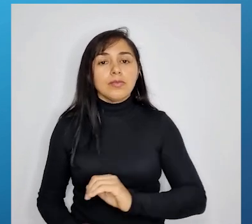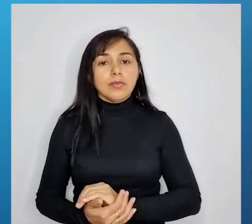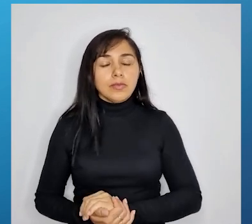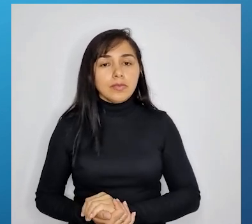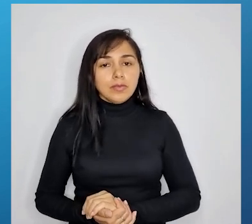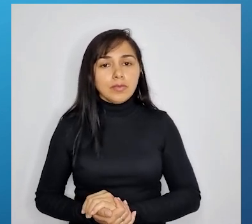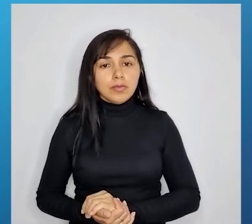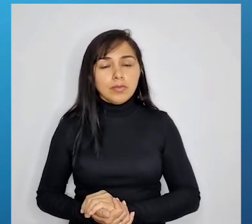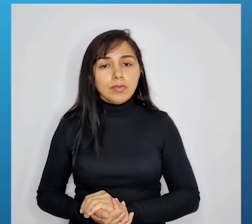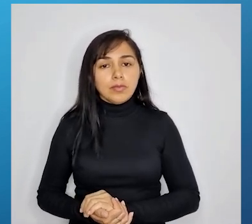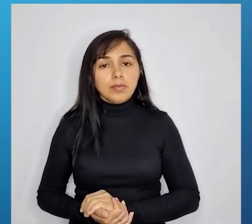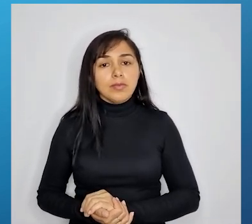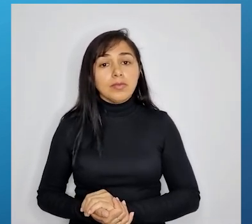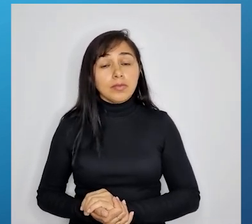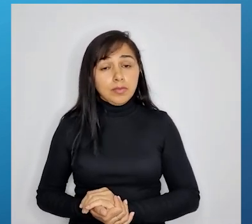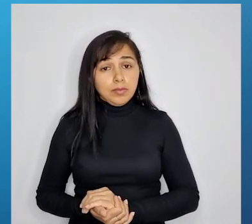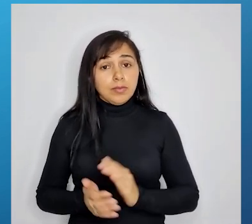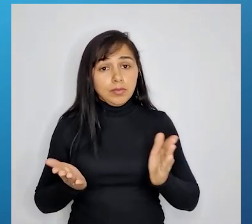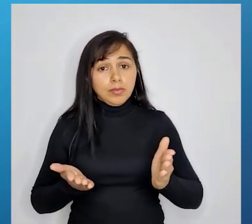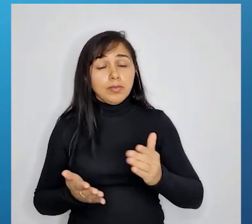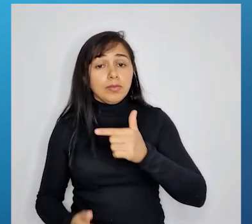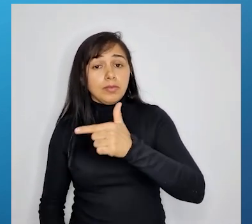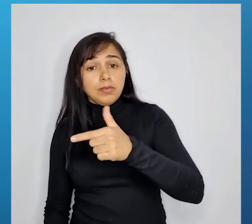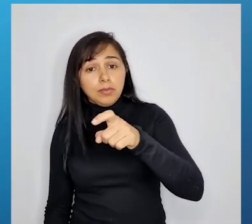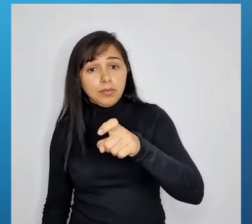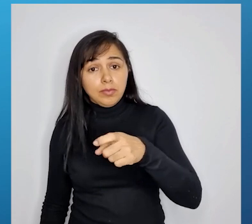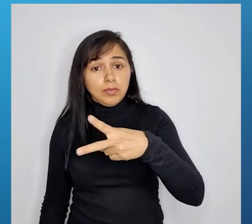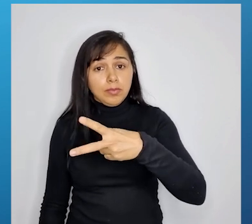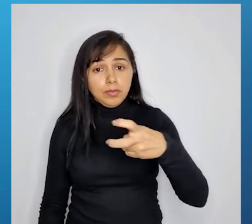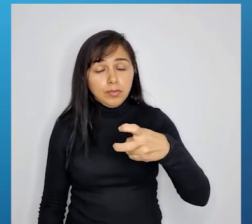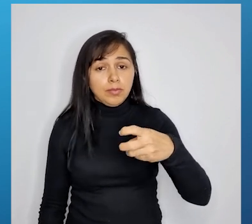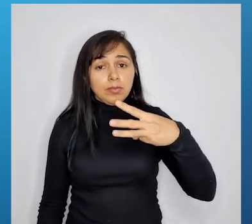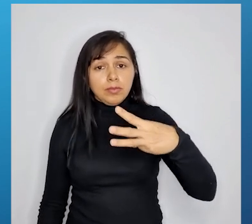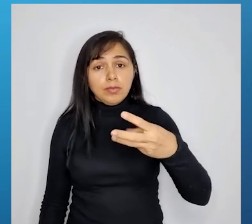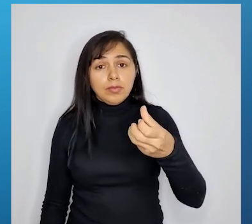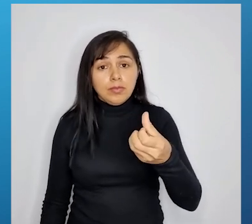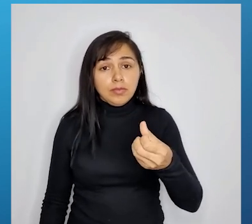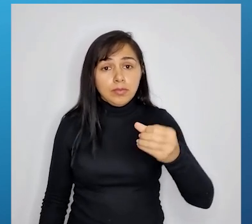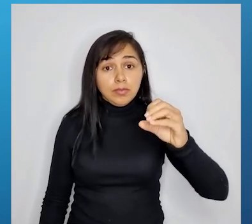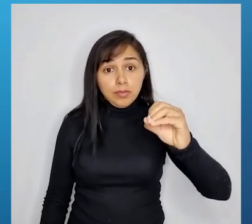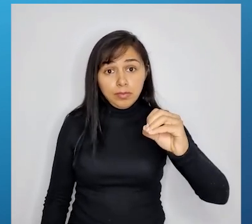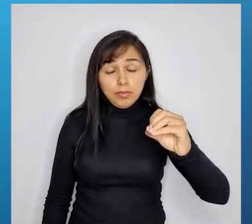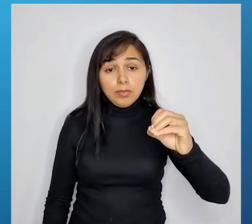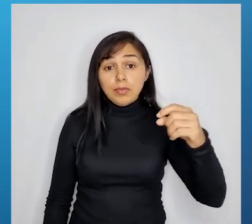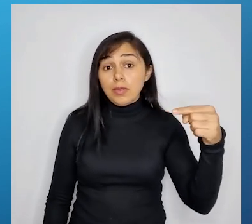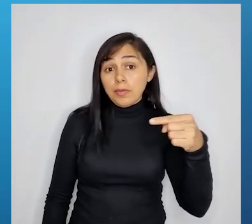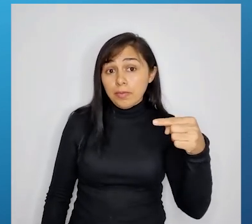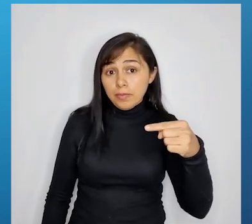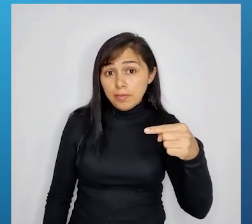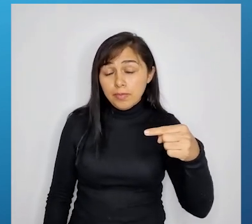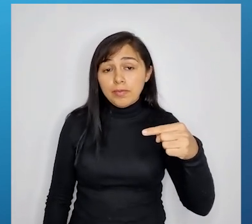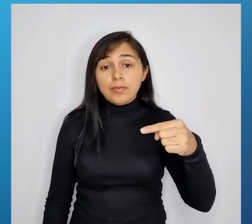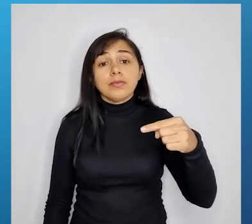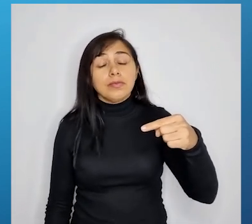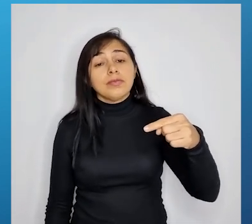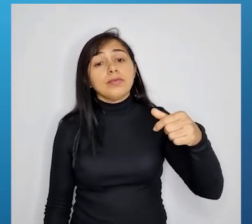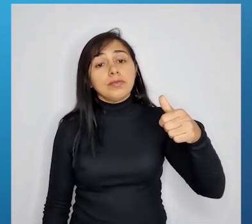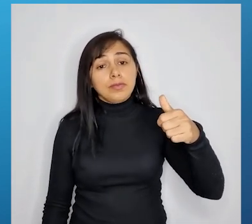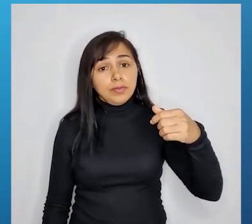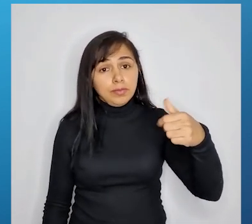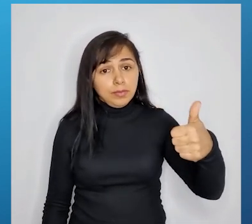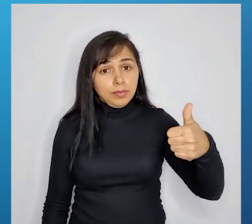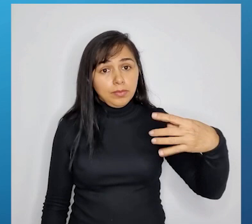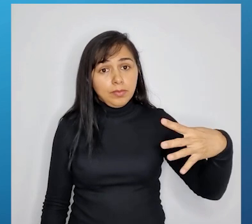148. E aí vamos fazer essa subtração. 360 menos 148.